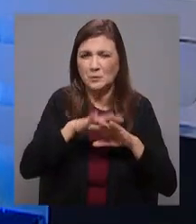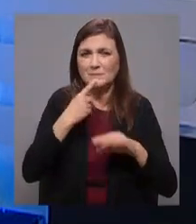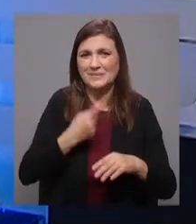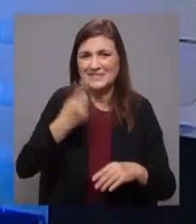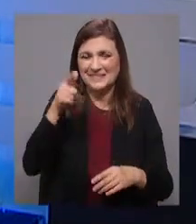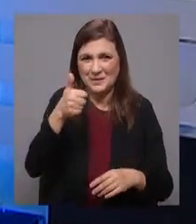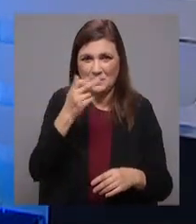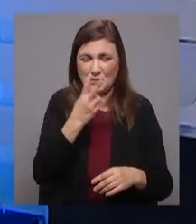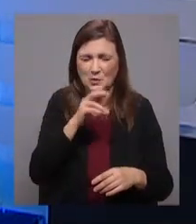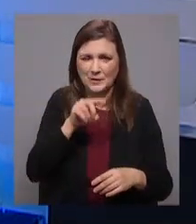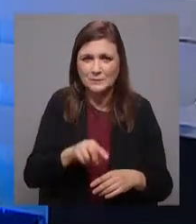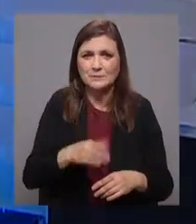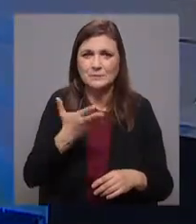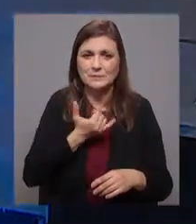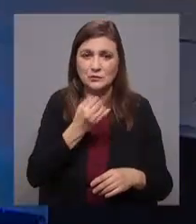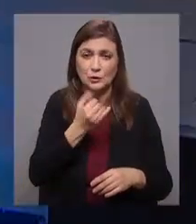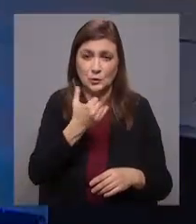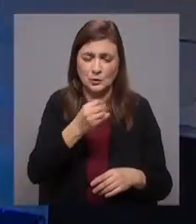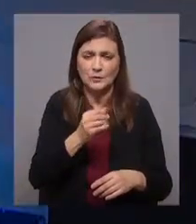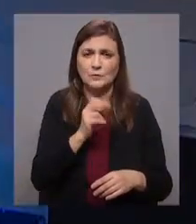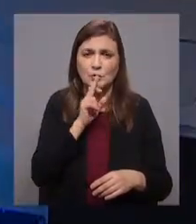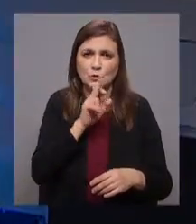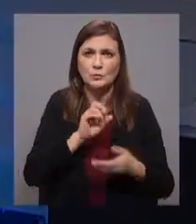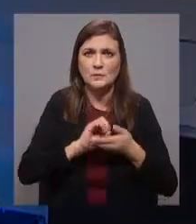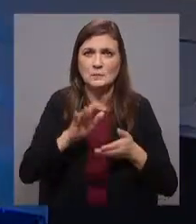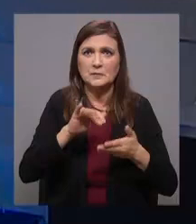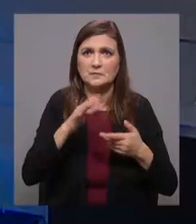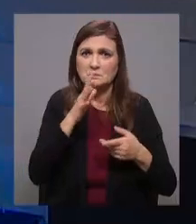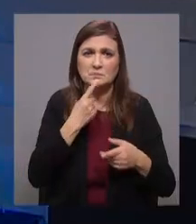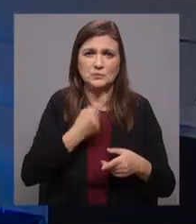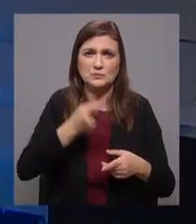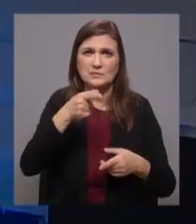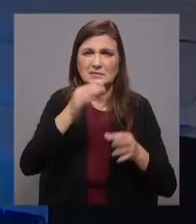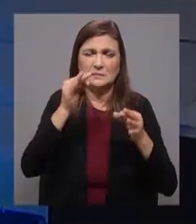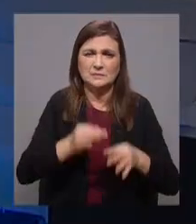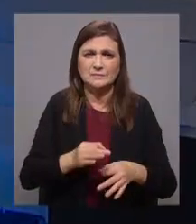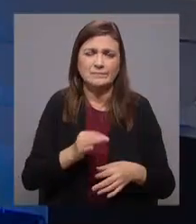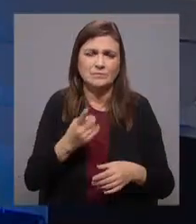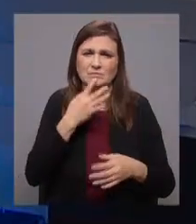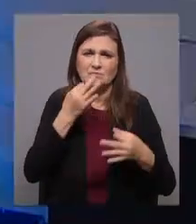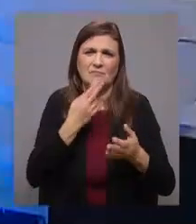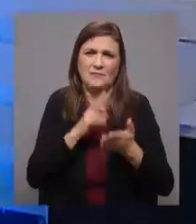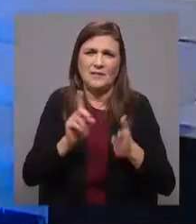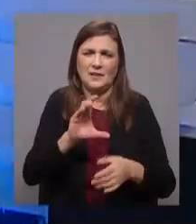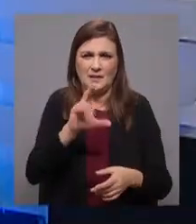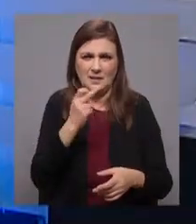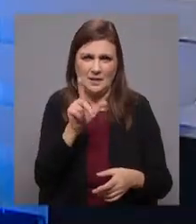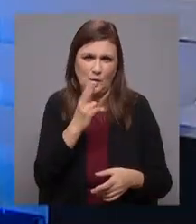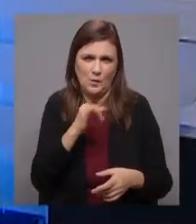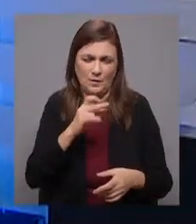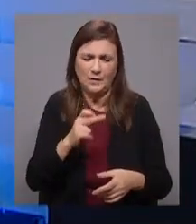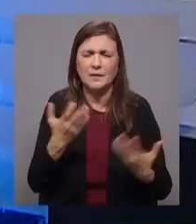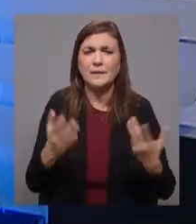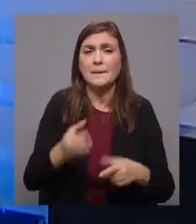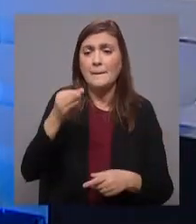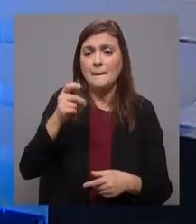Bruno de Carvalho, Diogo Amaral respondeu por SMS a dizer que a denúncia é totalmente caluniosa. Já Pedro Silveira